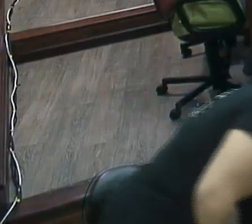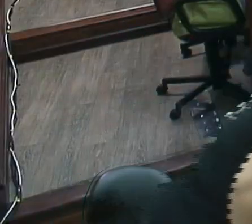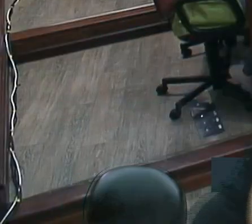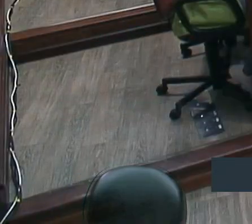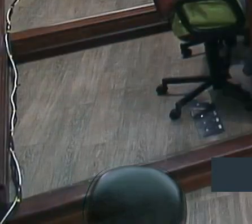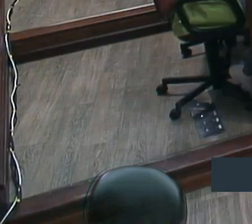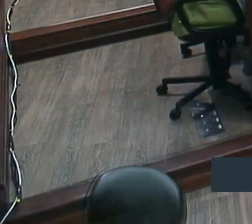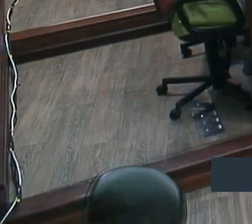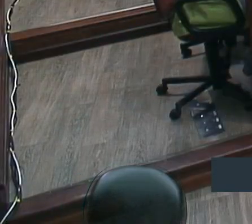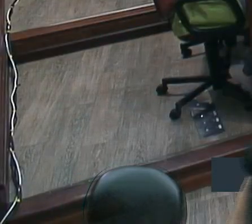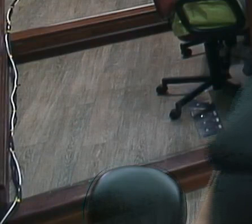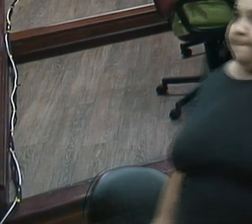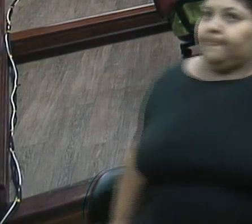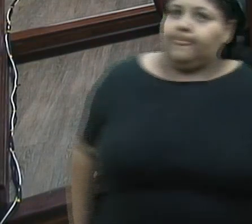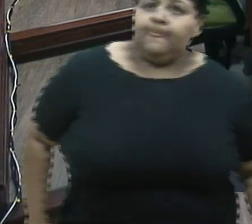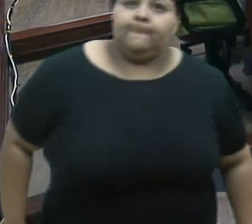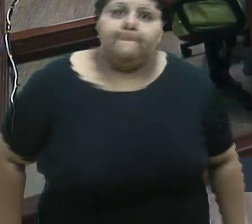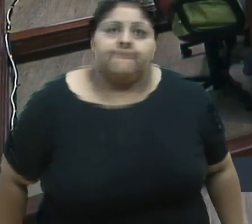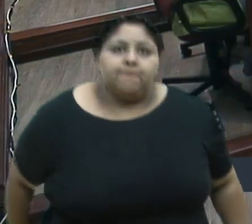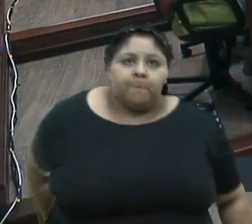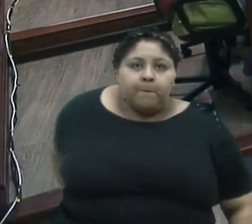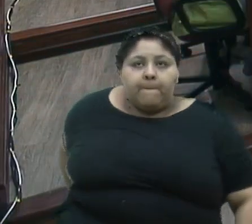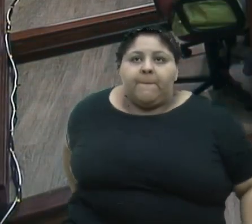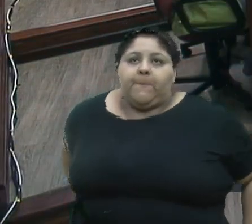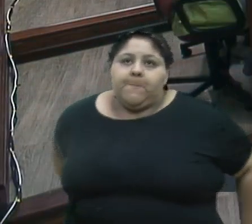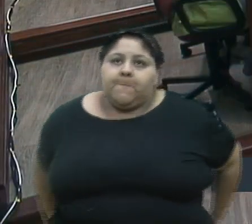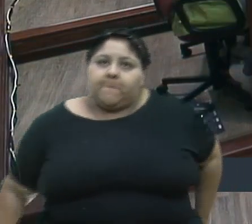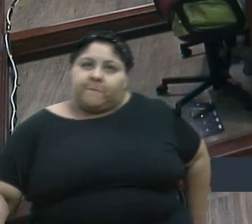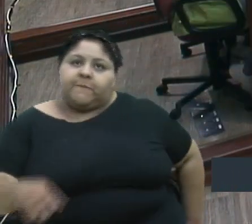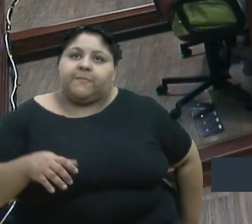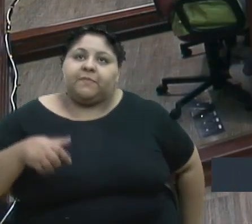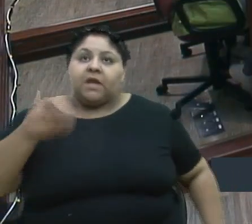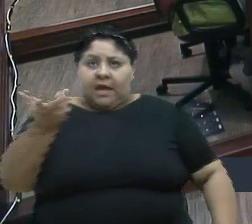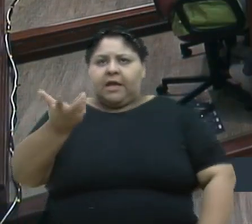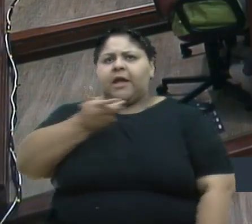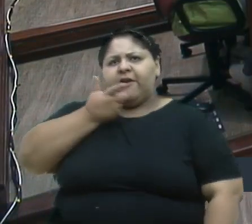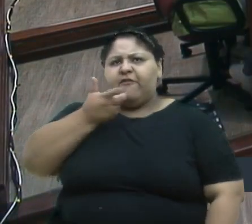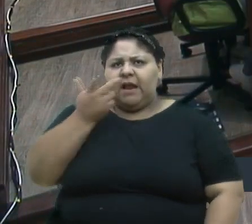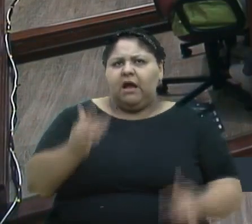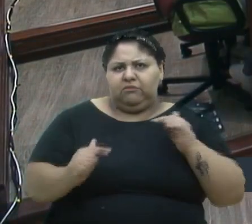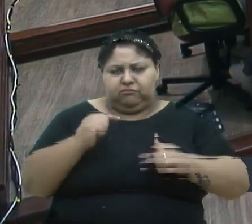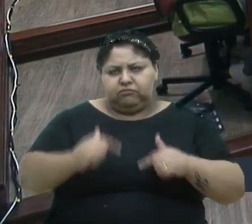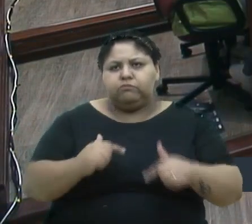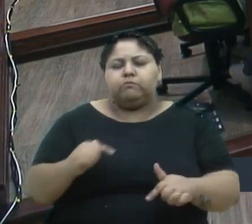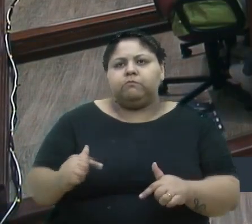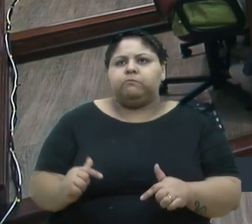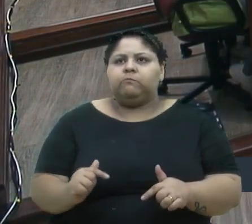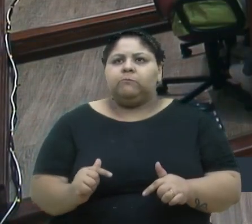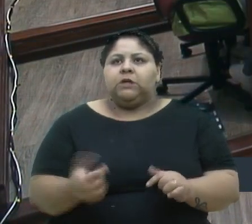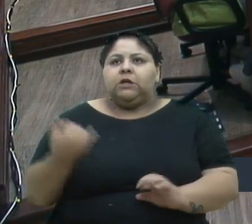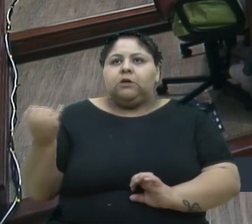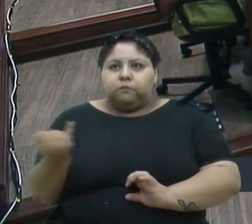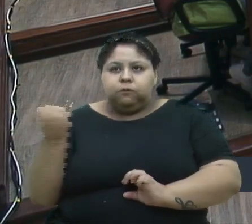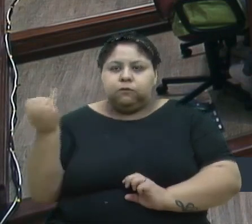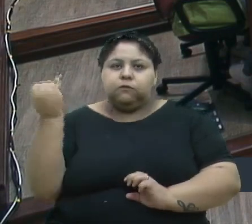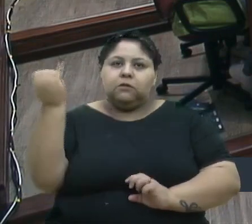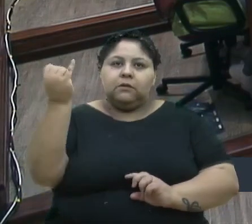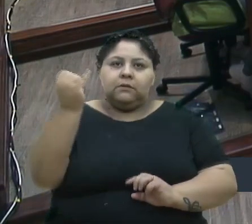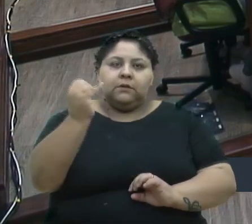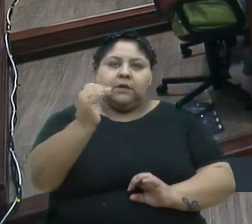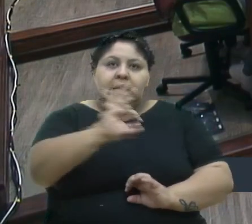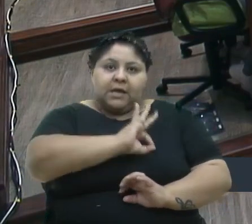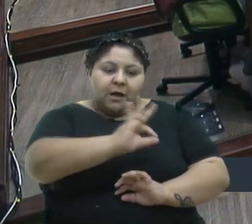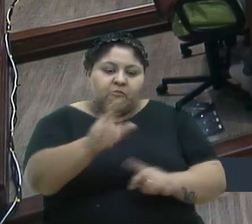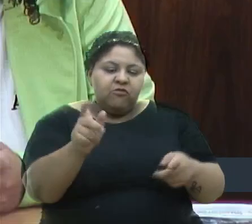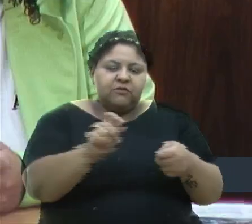Lucas. Obrigado, vereador Bortola. Aqui eu quero destacar o trabalho importante que a polícia